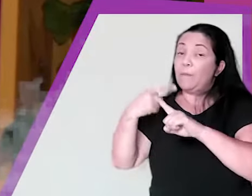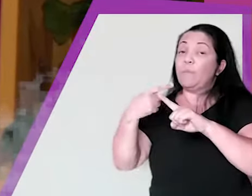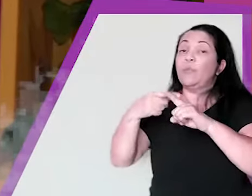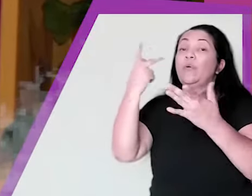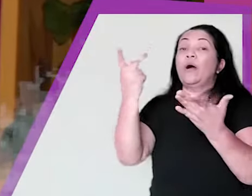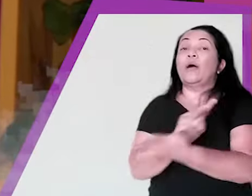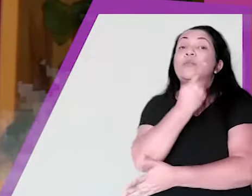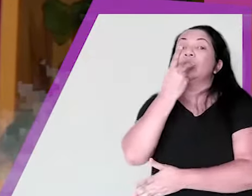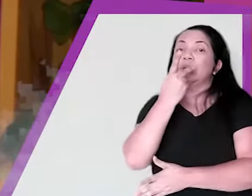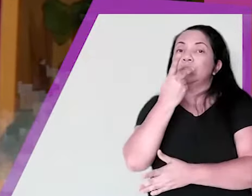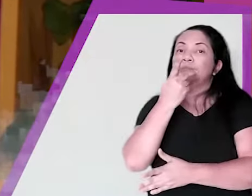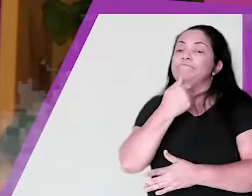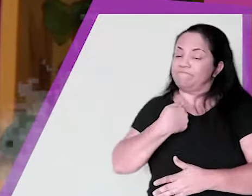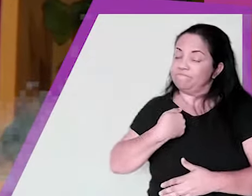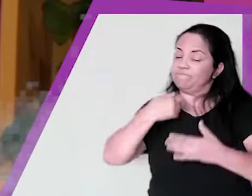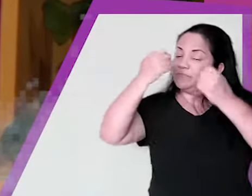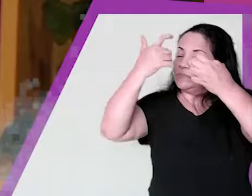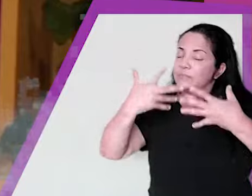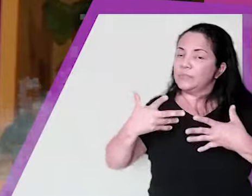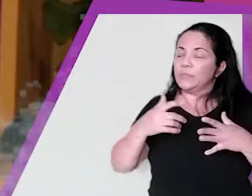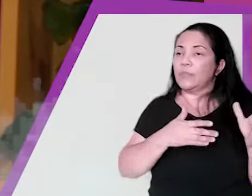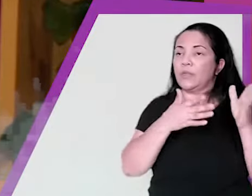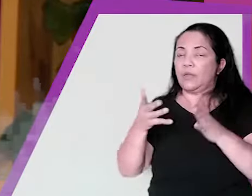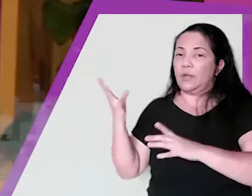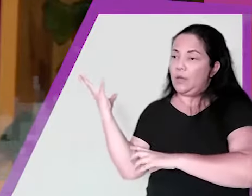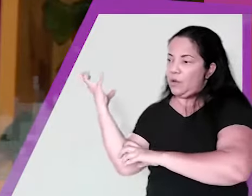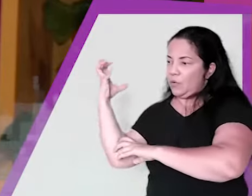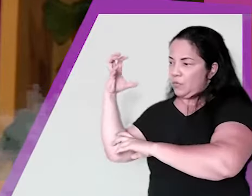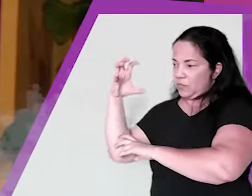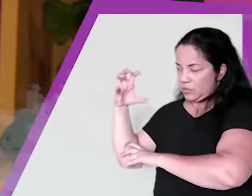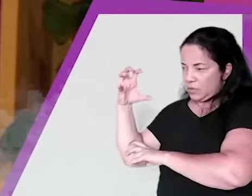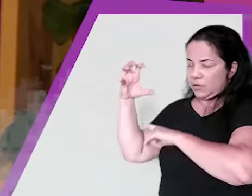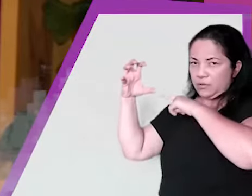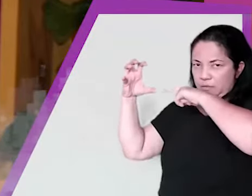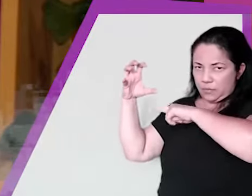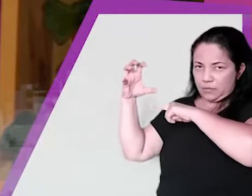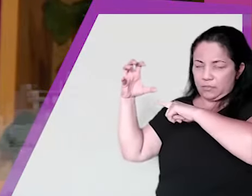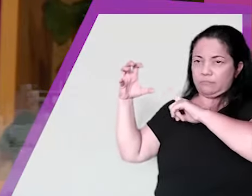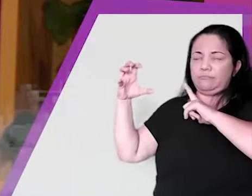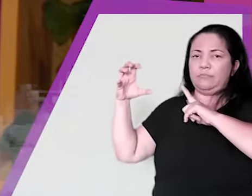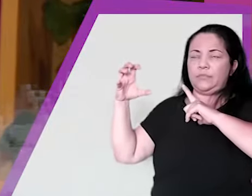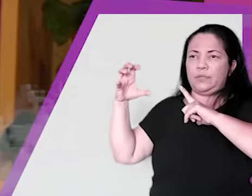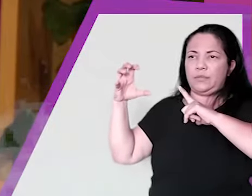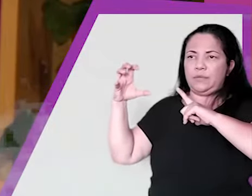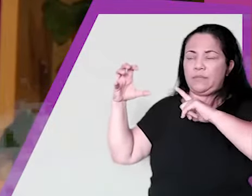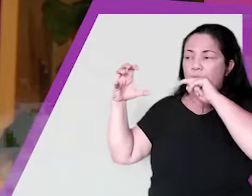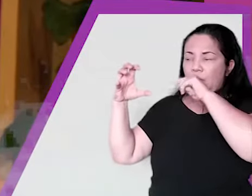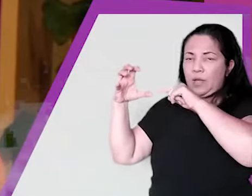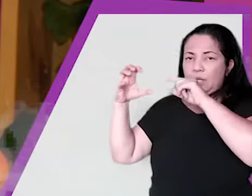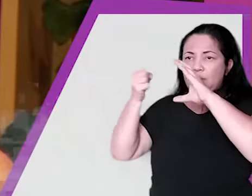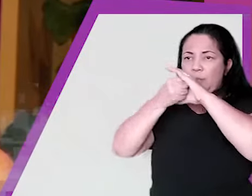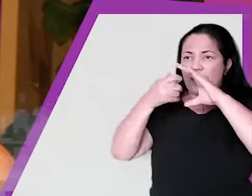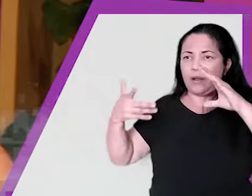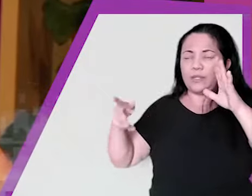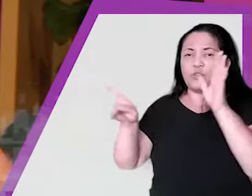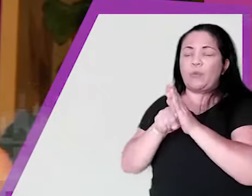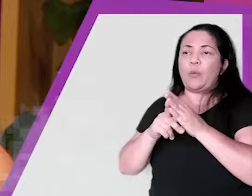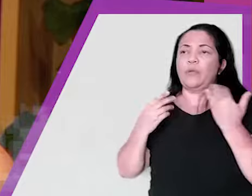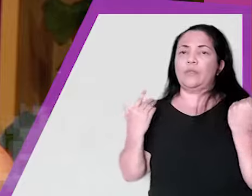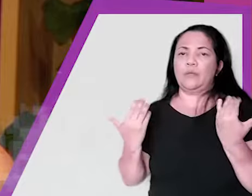fogo para se manter. E como é que isso acontece? O Cerrado é um ambiente que combina